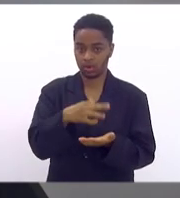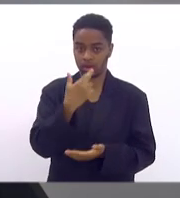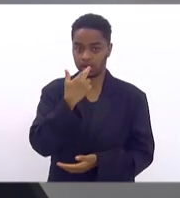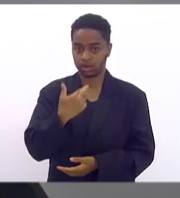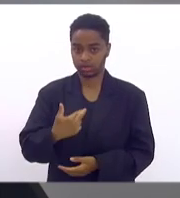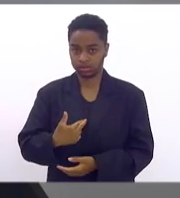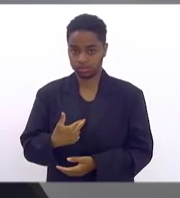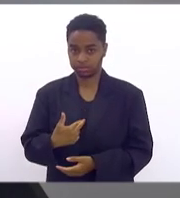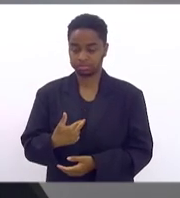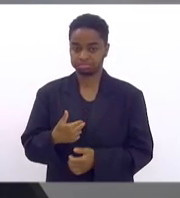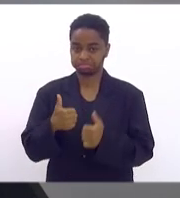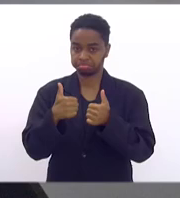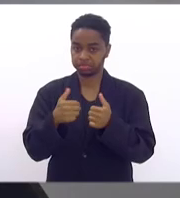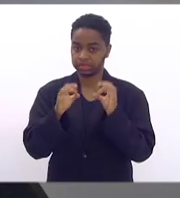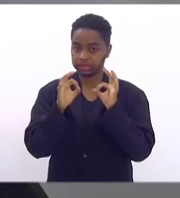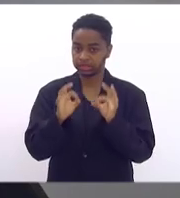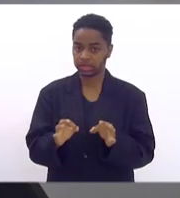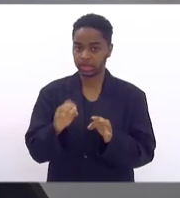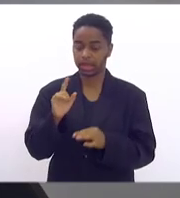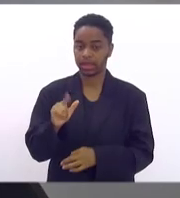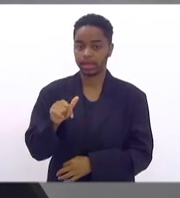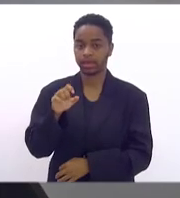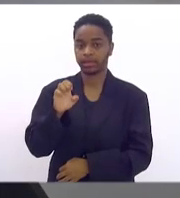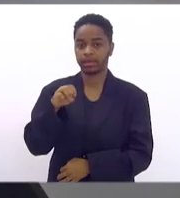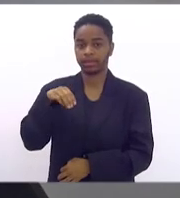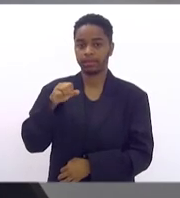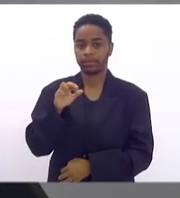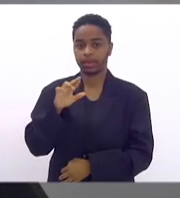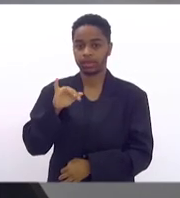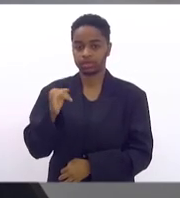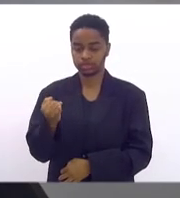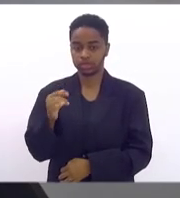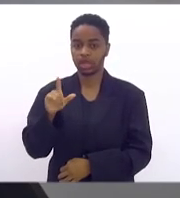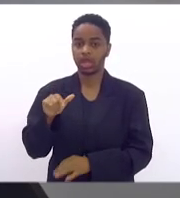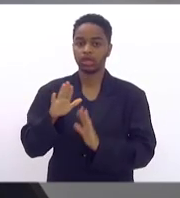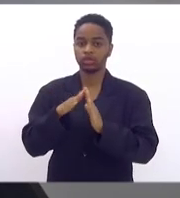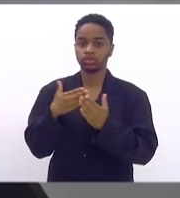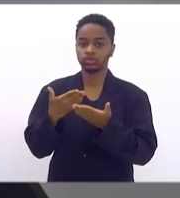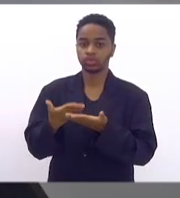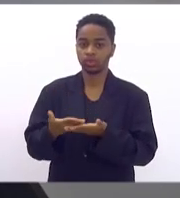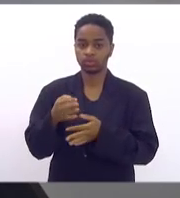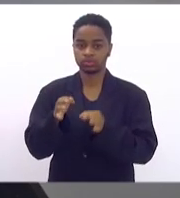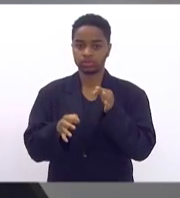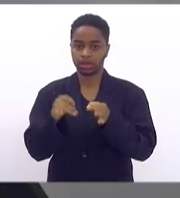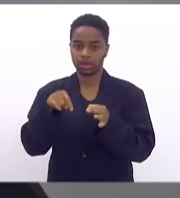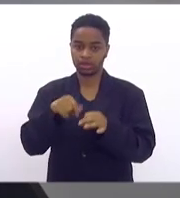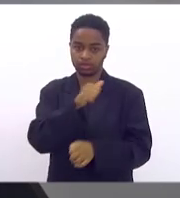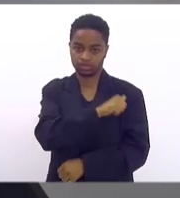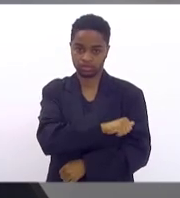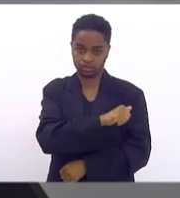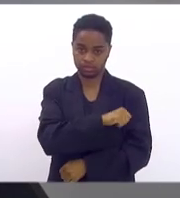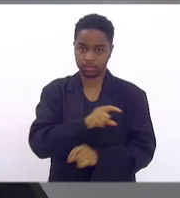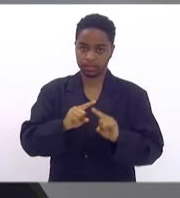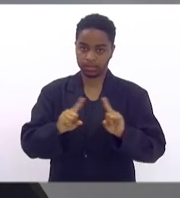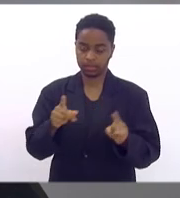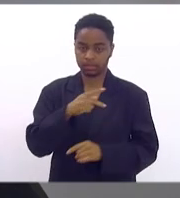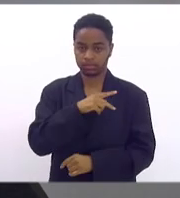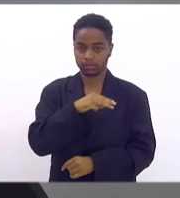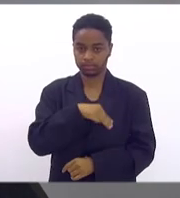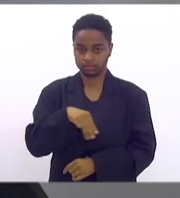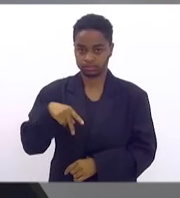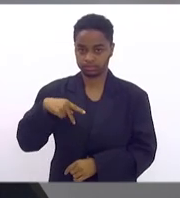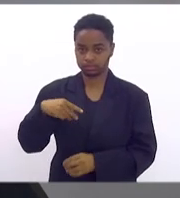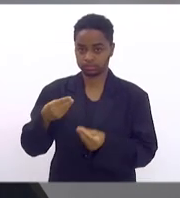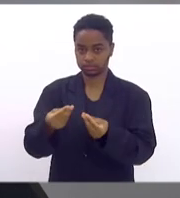maneira mais contundente foi a Emerge, que é a Escola de Magistratura do Estado do Rio de Janeiro. O Ministério Público nos envia